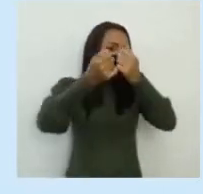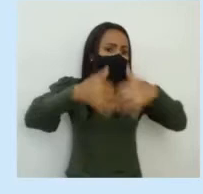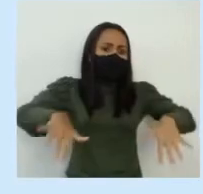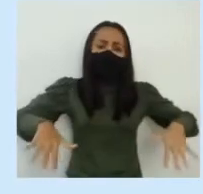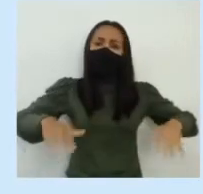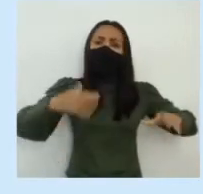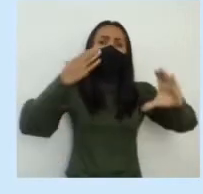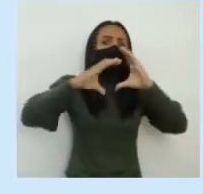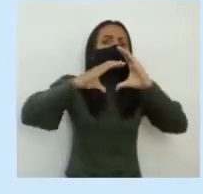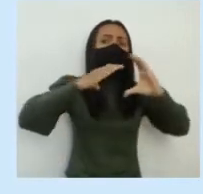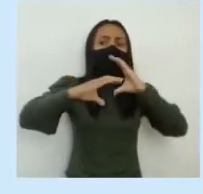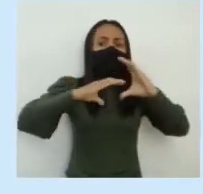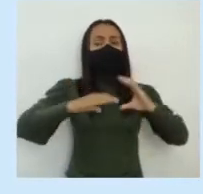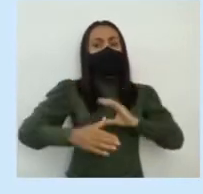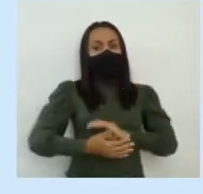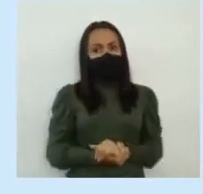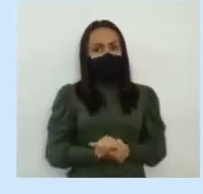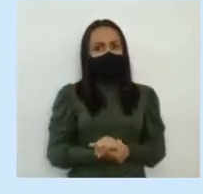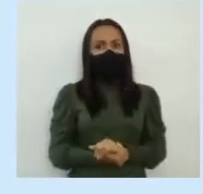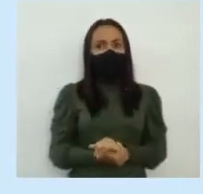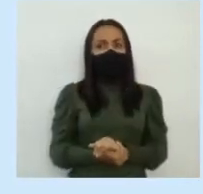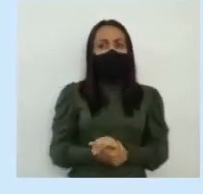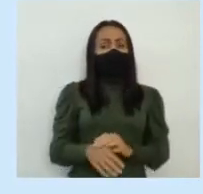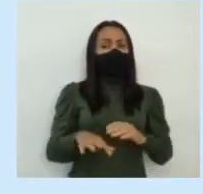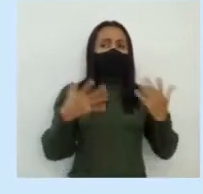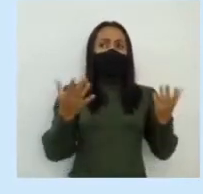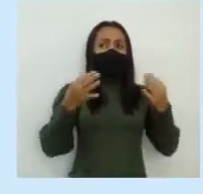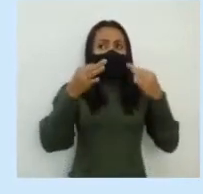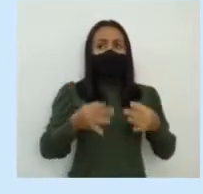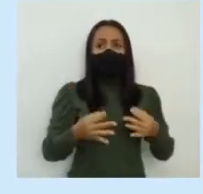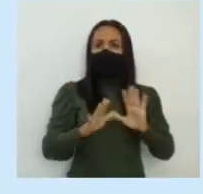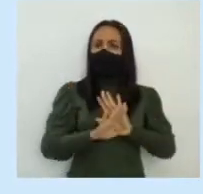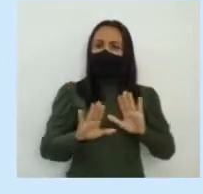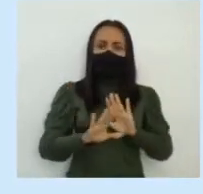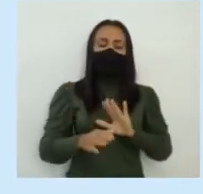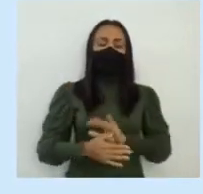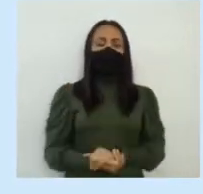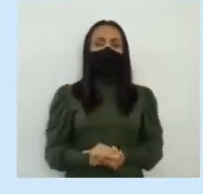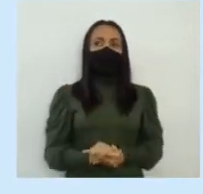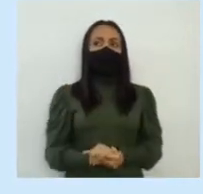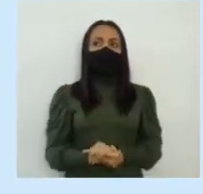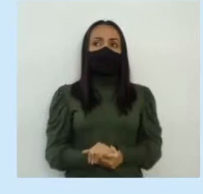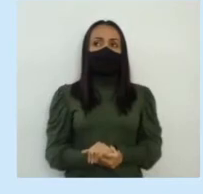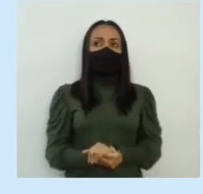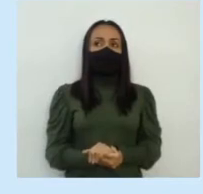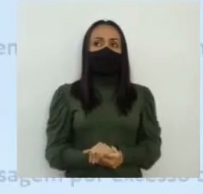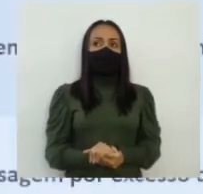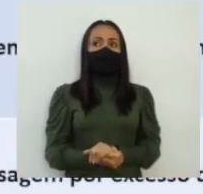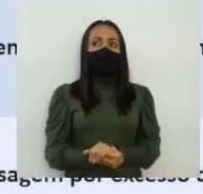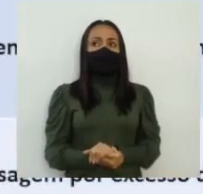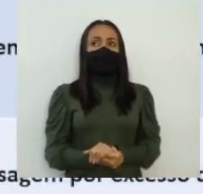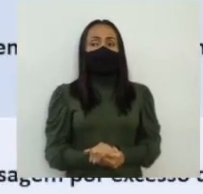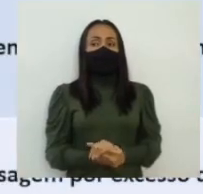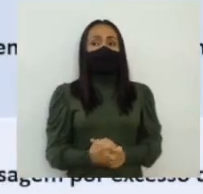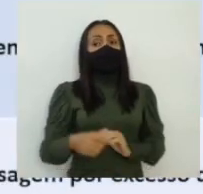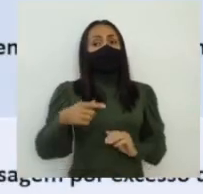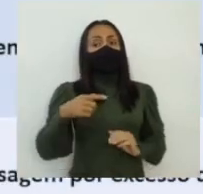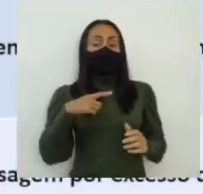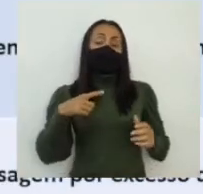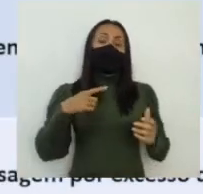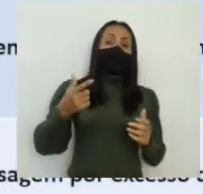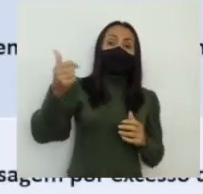não cumpriu o que ela prometeu, ela não foi eficaz, ela falhou. Outro ponto, tendência em avaliar